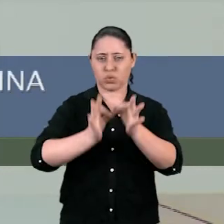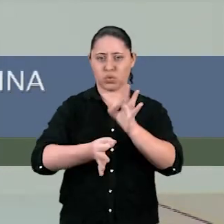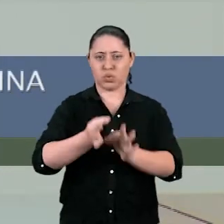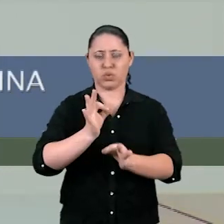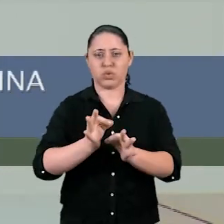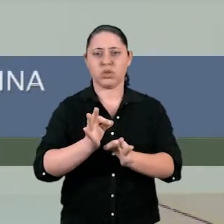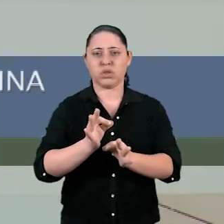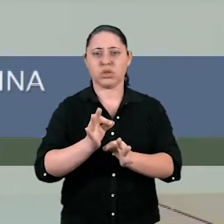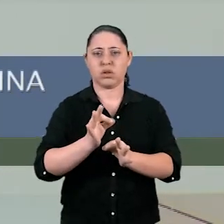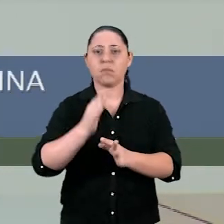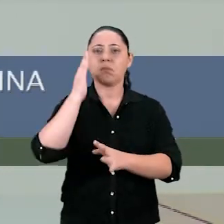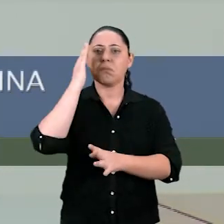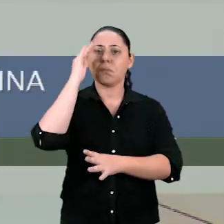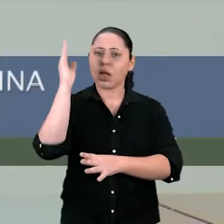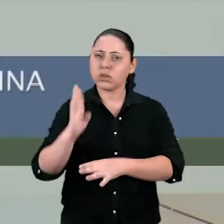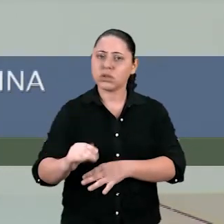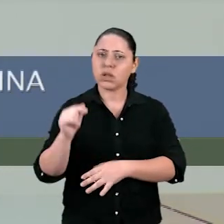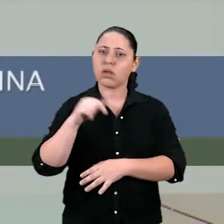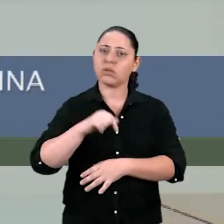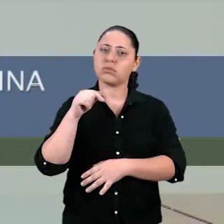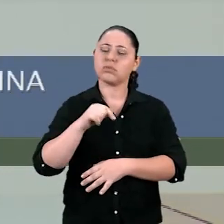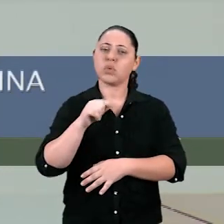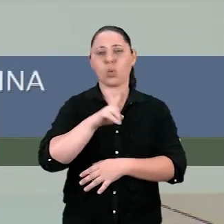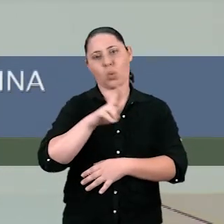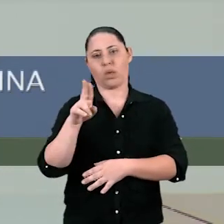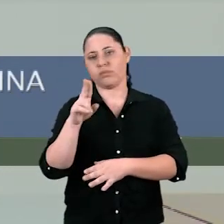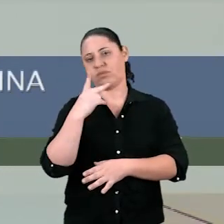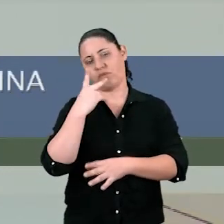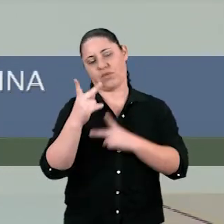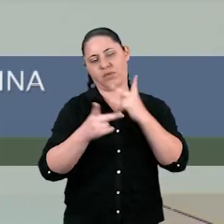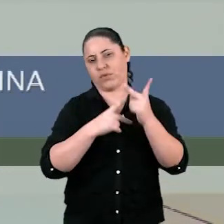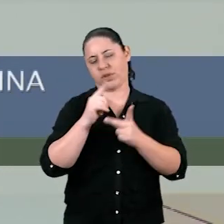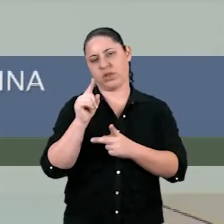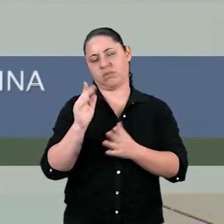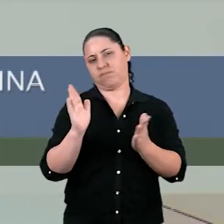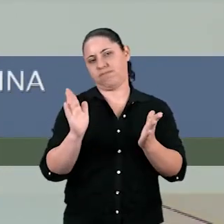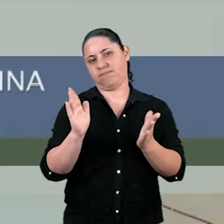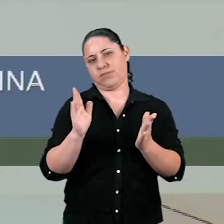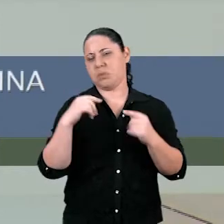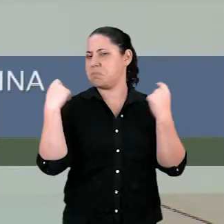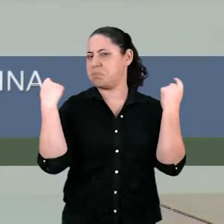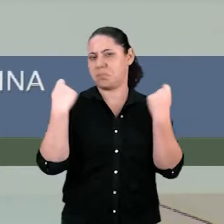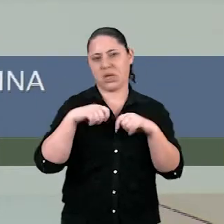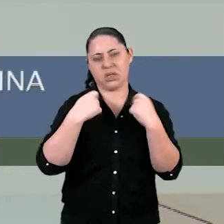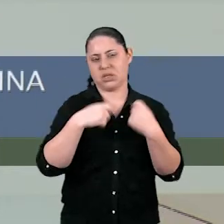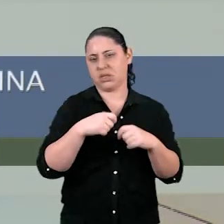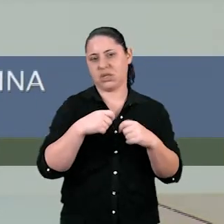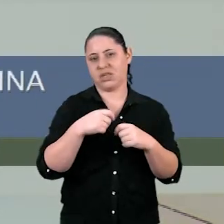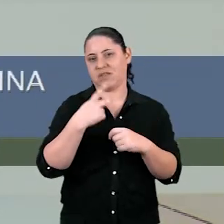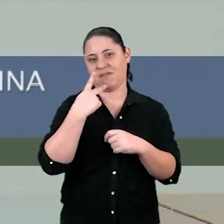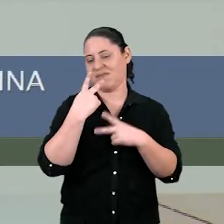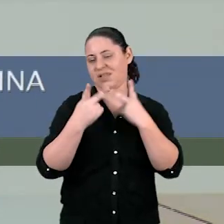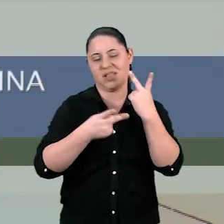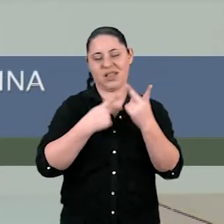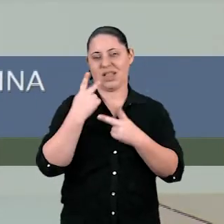jurista brasileiro, né, não vou dizer o nome, nem preciso, né,